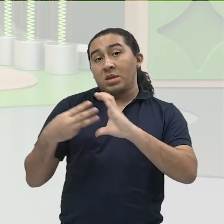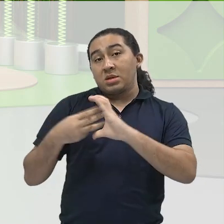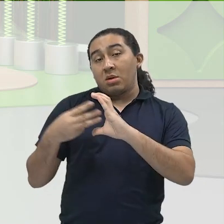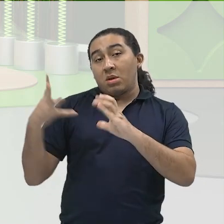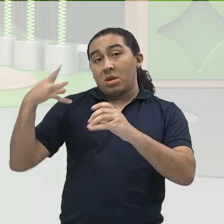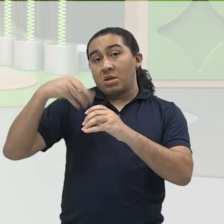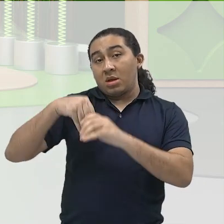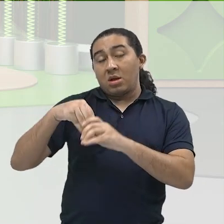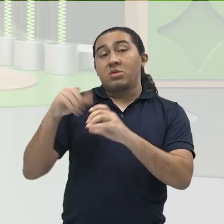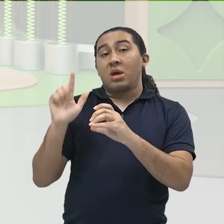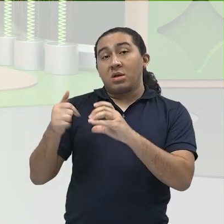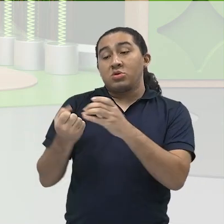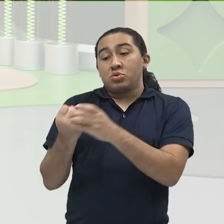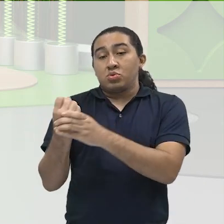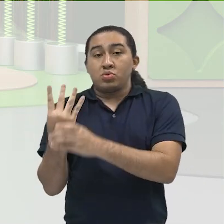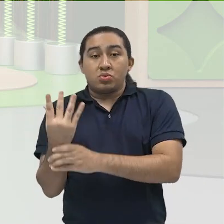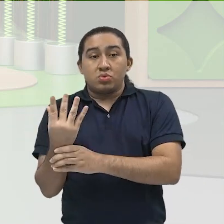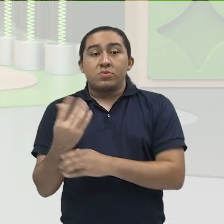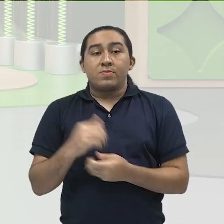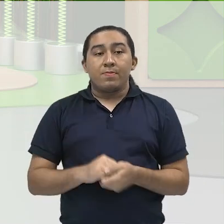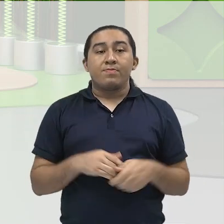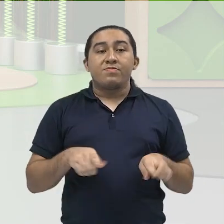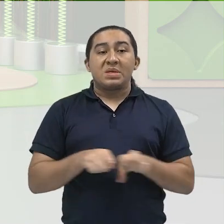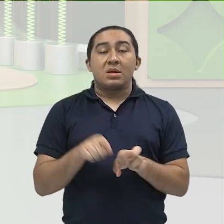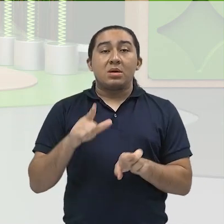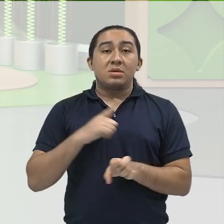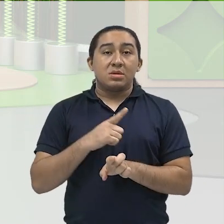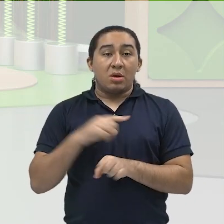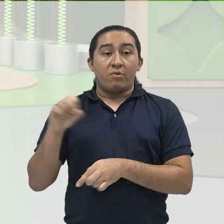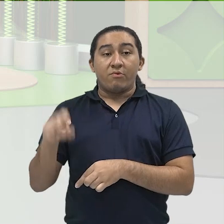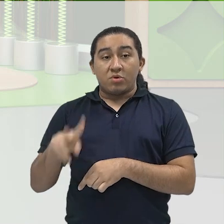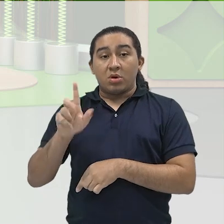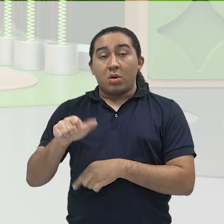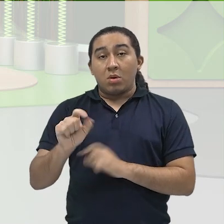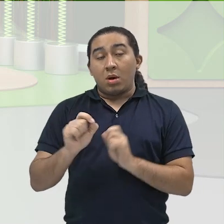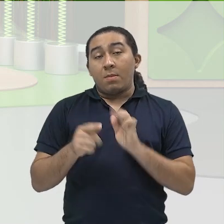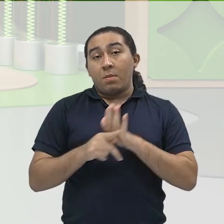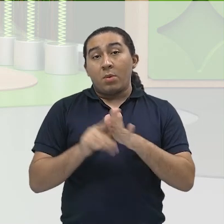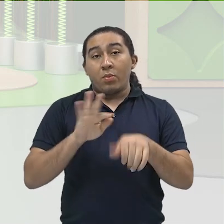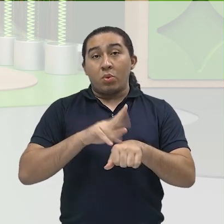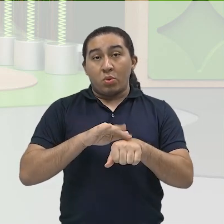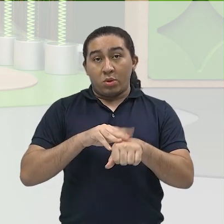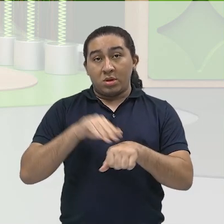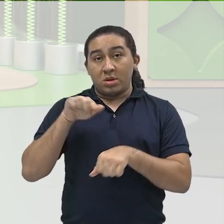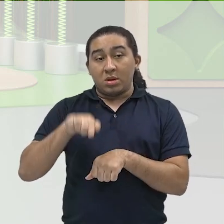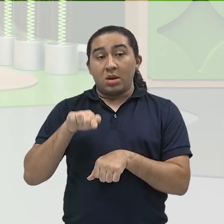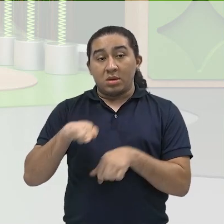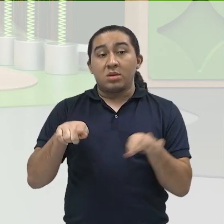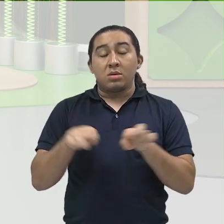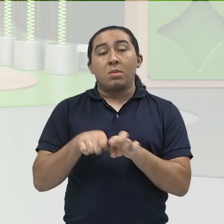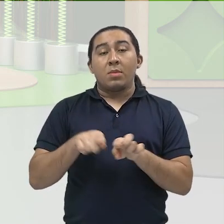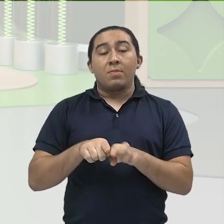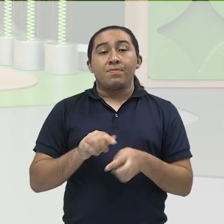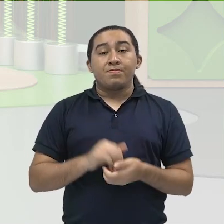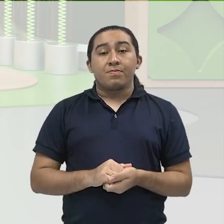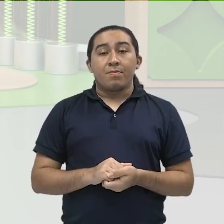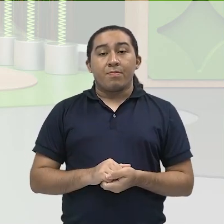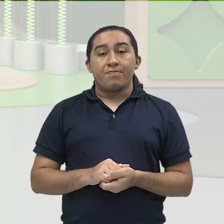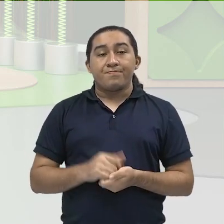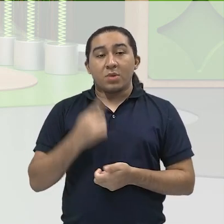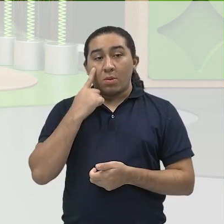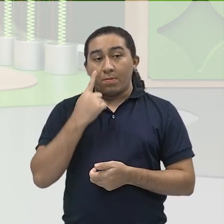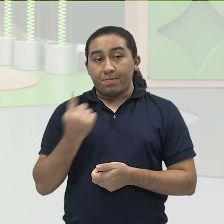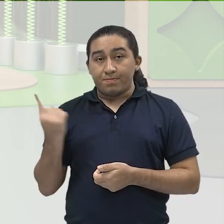se desenvolver. E a gente vai ver que existe um vírus causador de uma doença sexualmente transmissível, de uma infecção, que